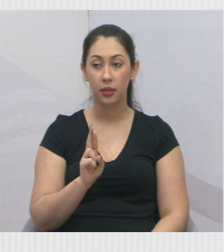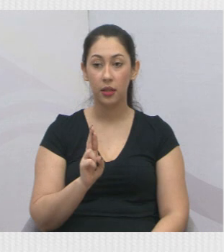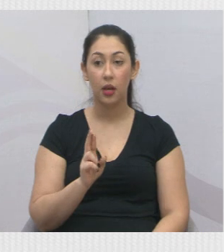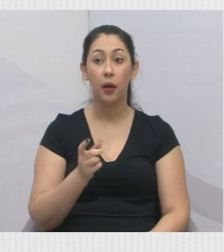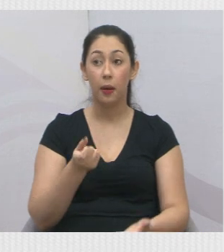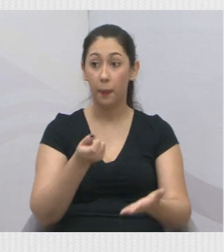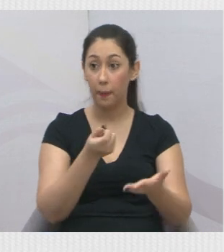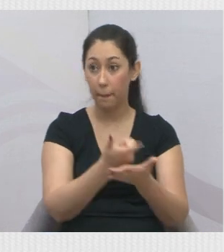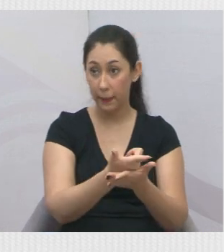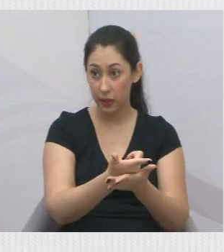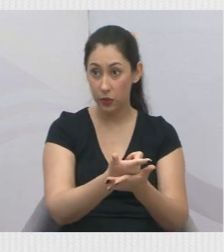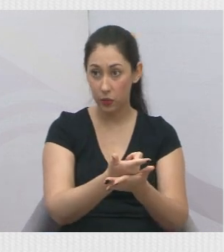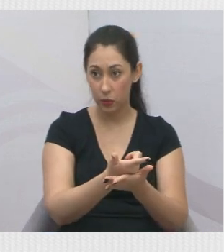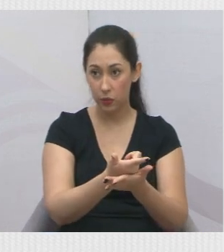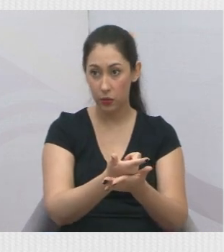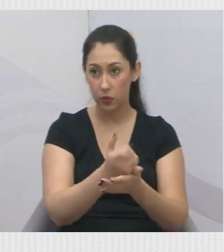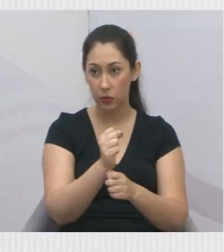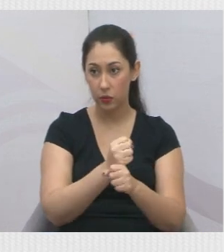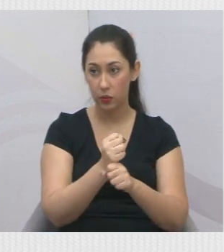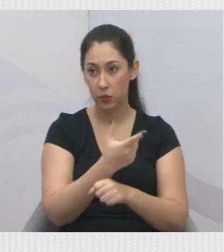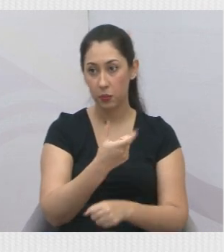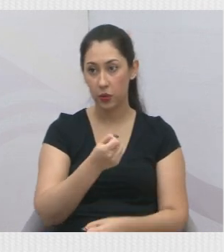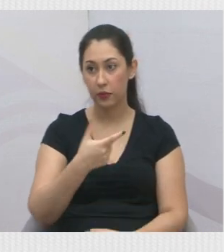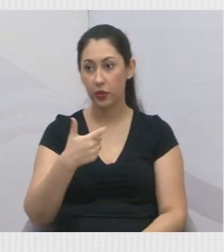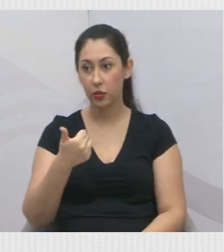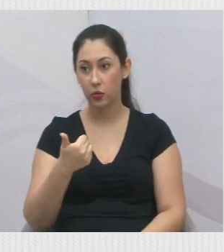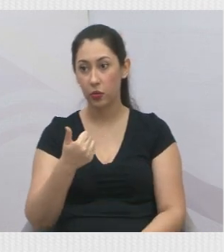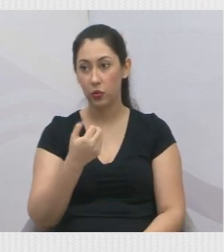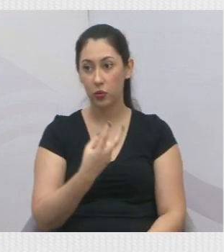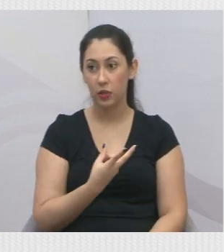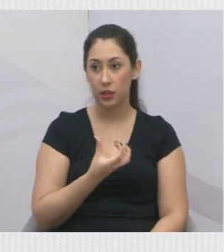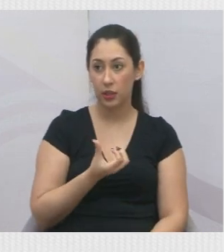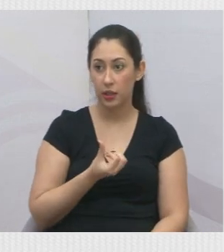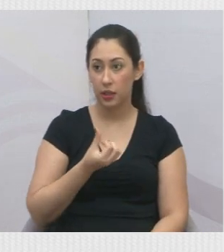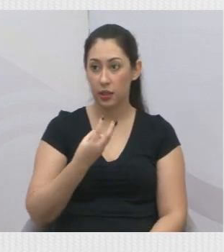R$ 238.406.000, e gastos, né, ocorridos no ano 2021 de